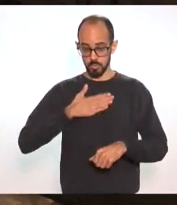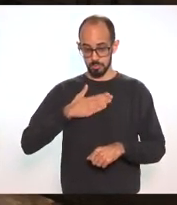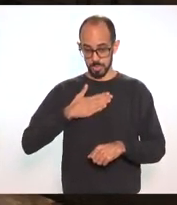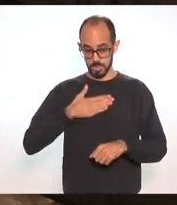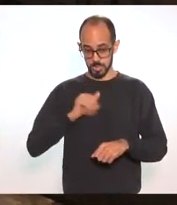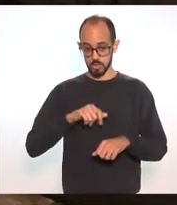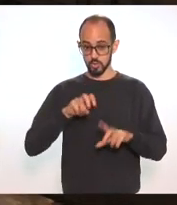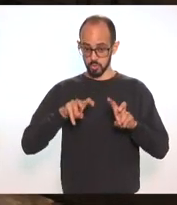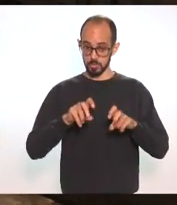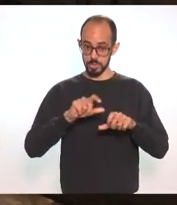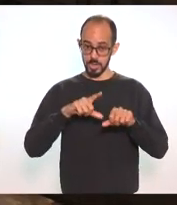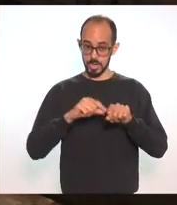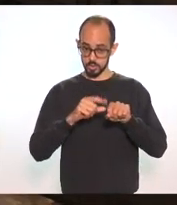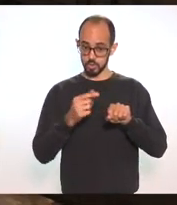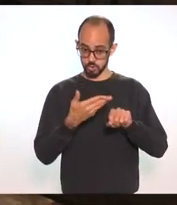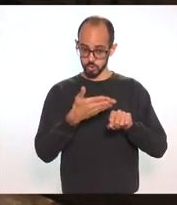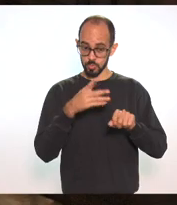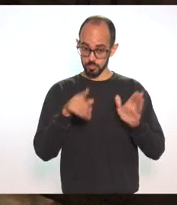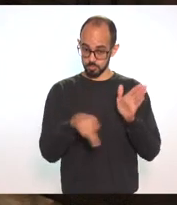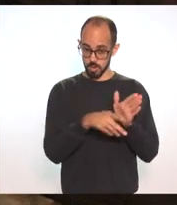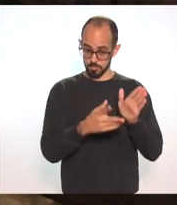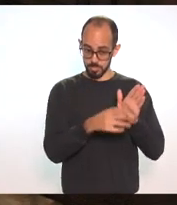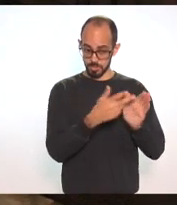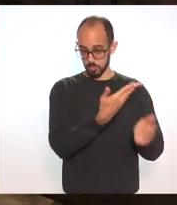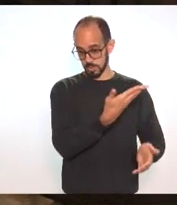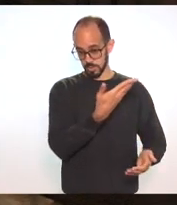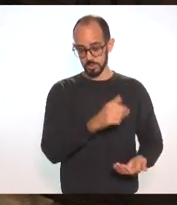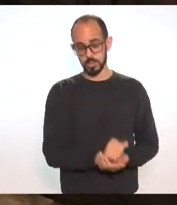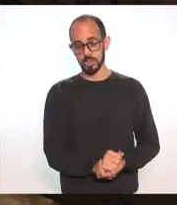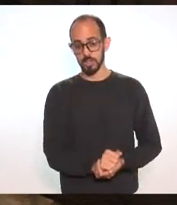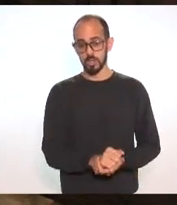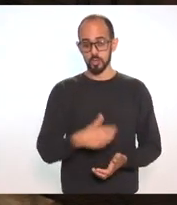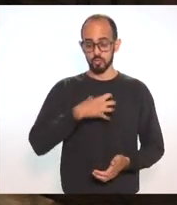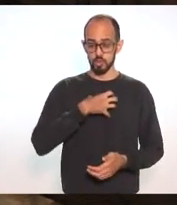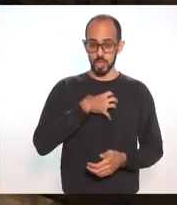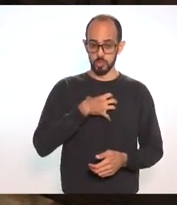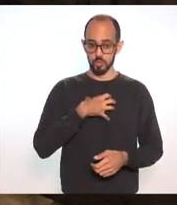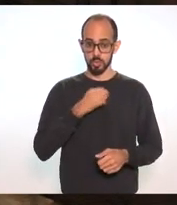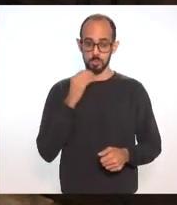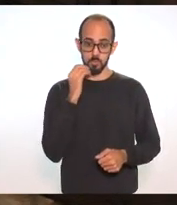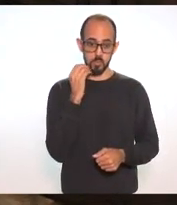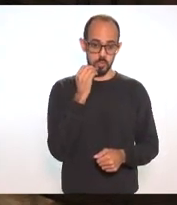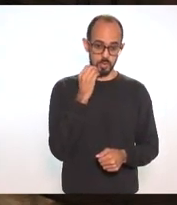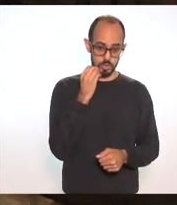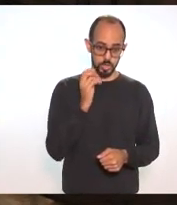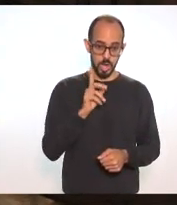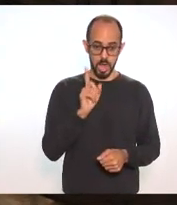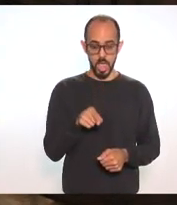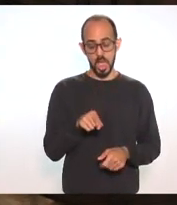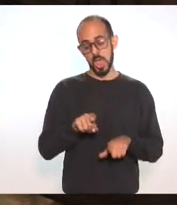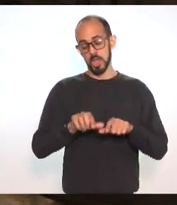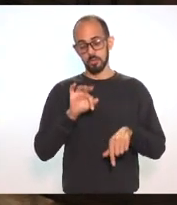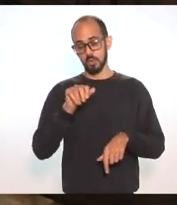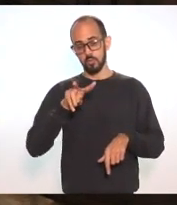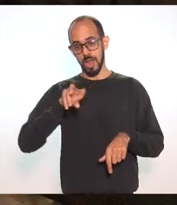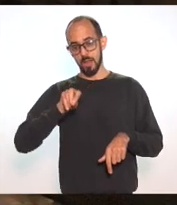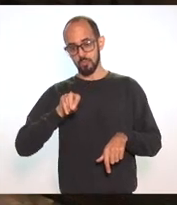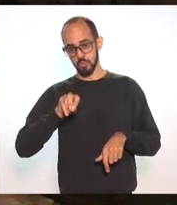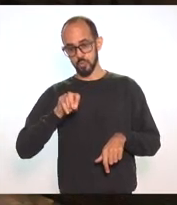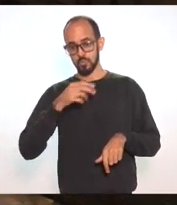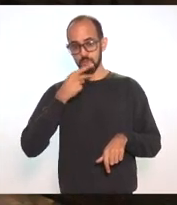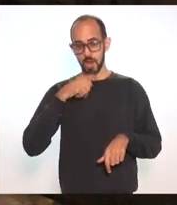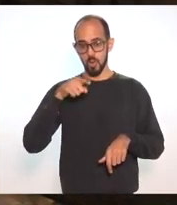especificamente. Eu acho que uma das formas, deputado Márcio, poderia ser, como o Flávio falou aí, de uma, talvez uma emenda que pudesse